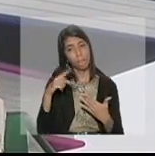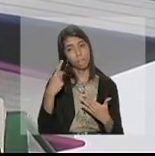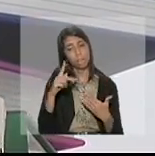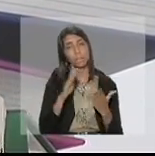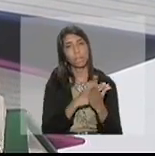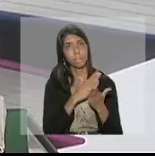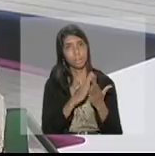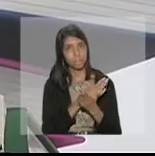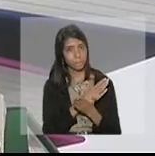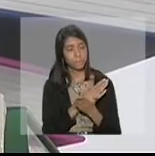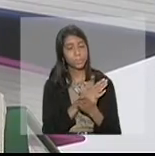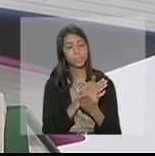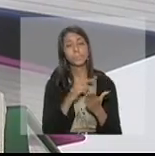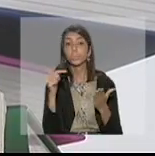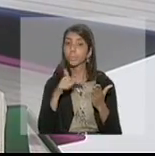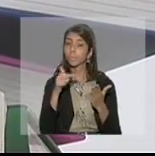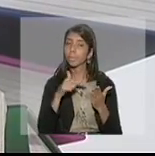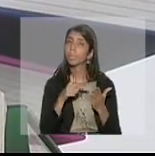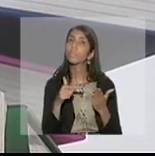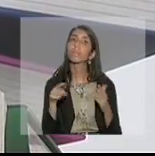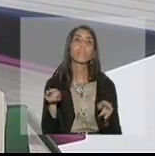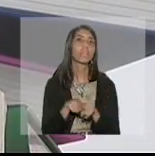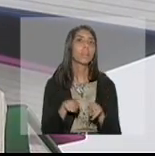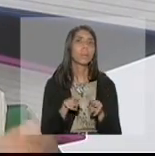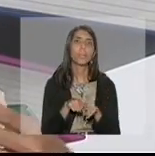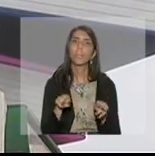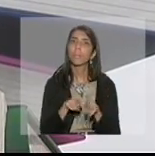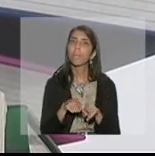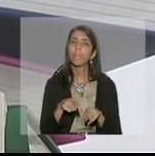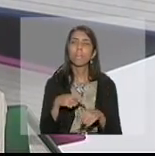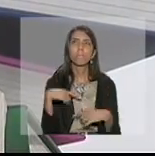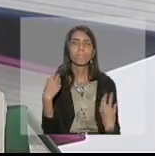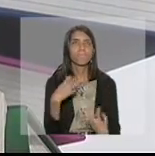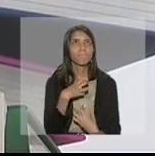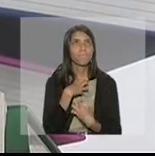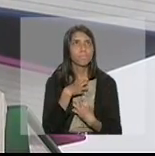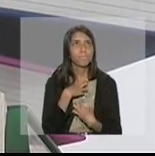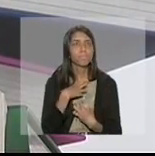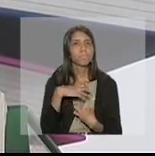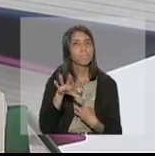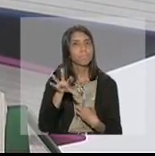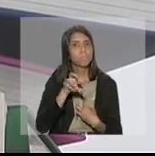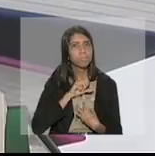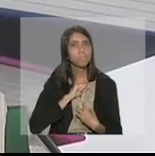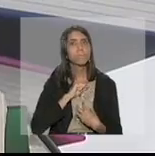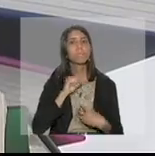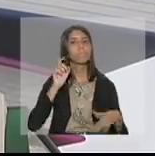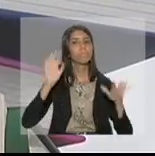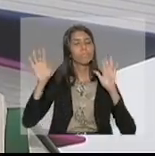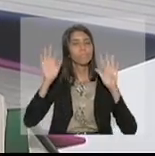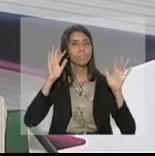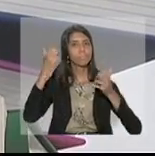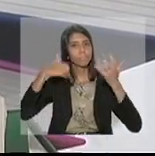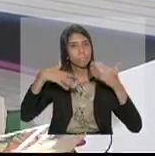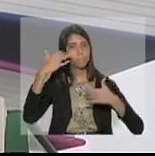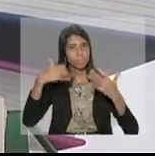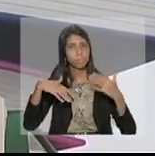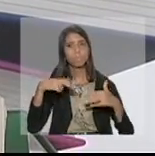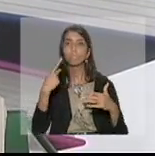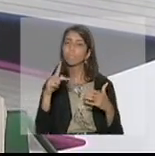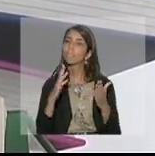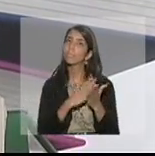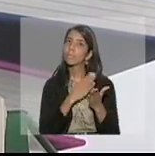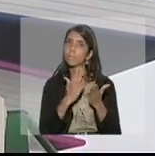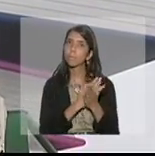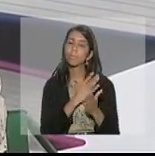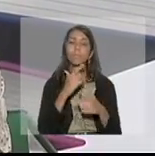livro, Mulheres. Esse livro, ele hoje também é um mote de inspiração, onde eu conto histórias do livro